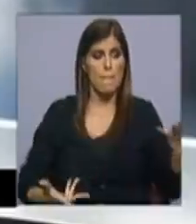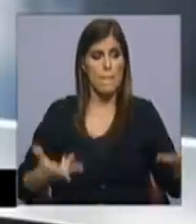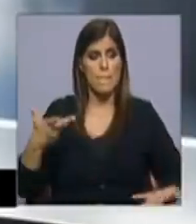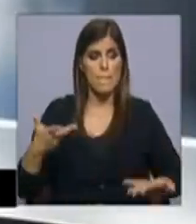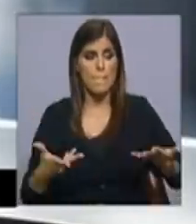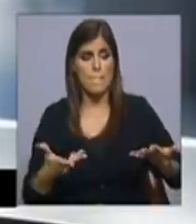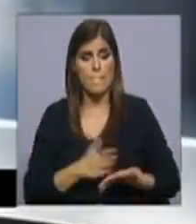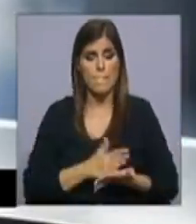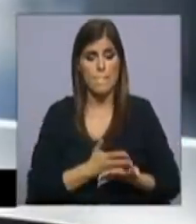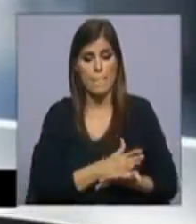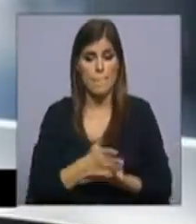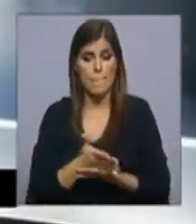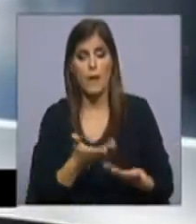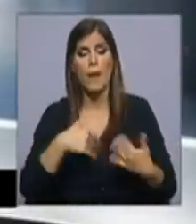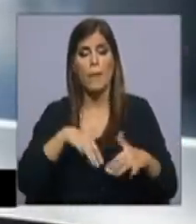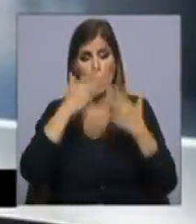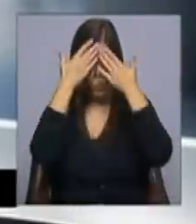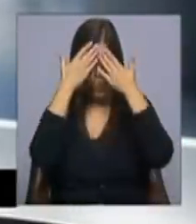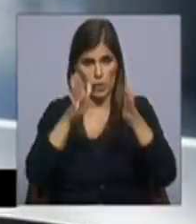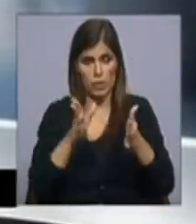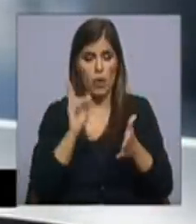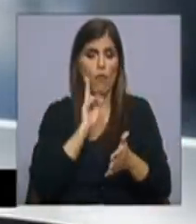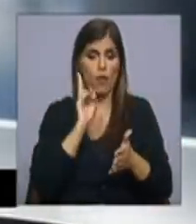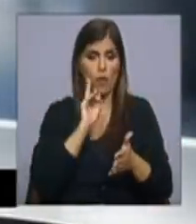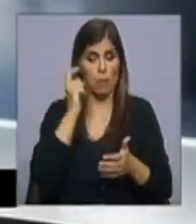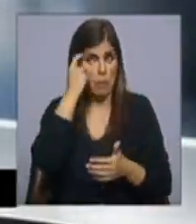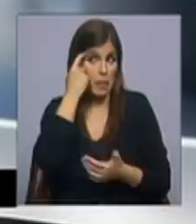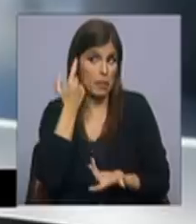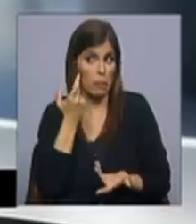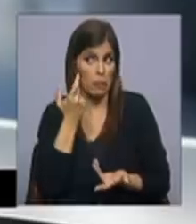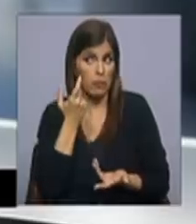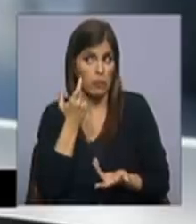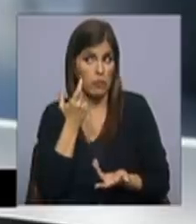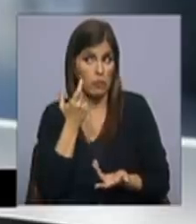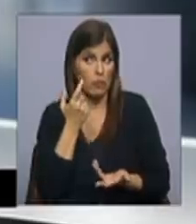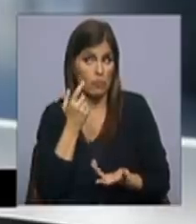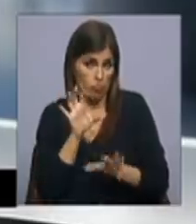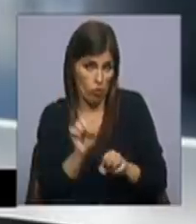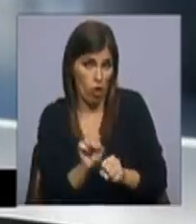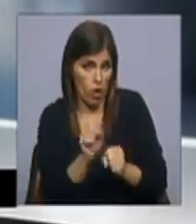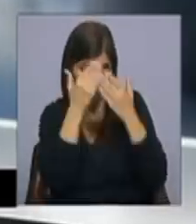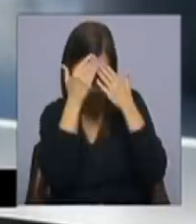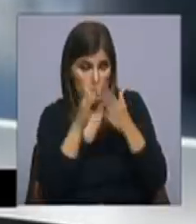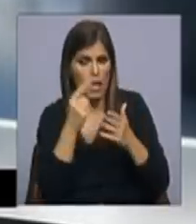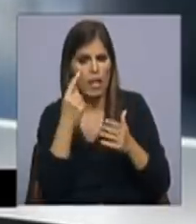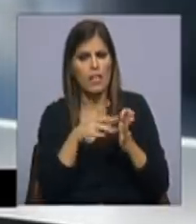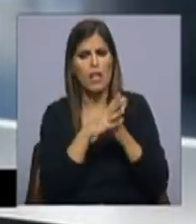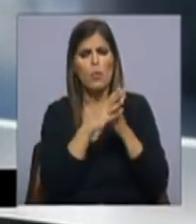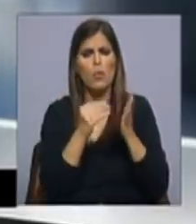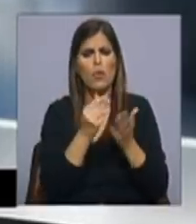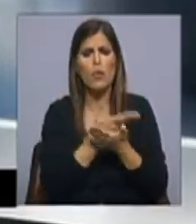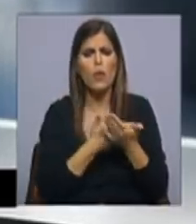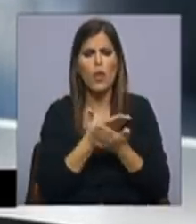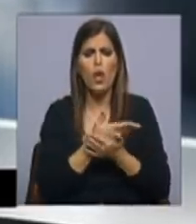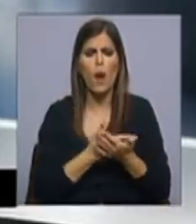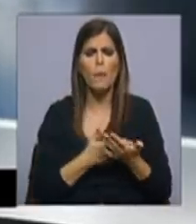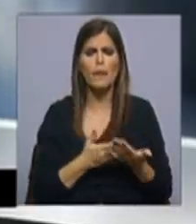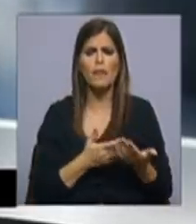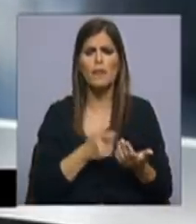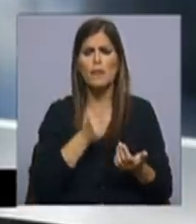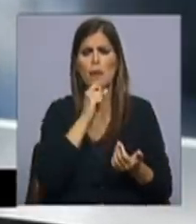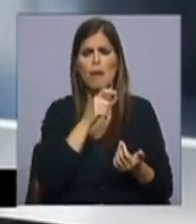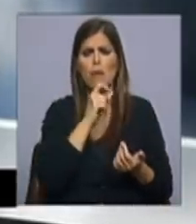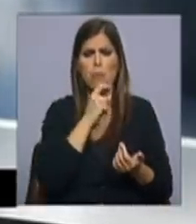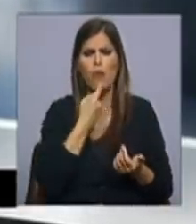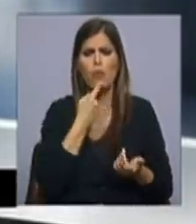mas temos a nossa democracia, que é um valor que pensamos que está adquirido, e temos um modelo económico que poderá não se